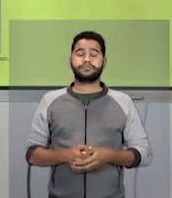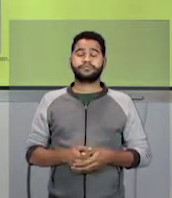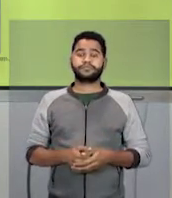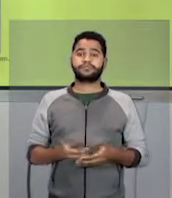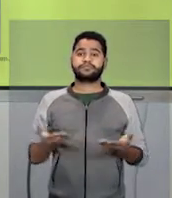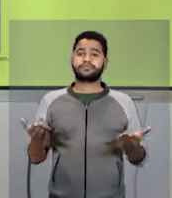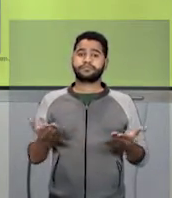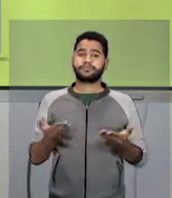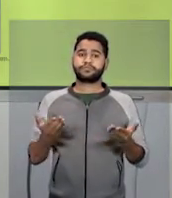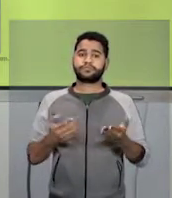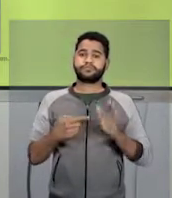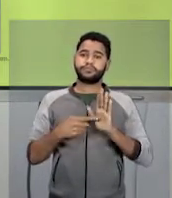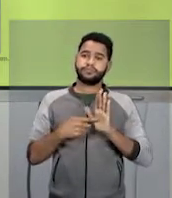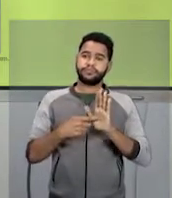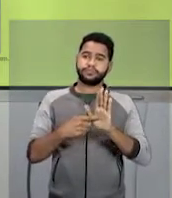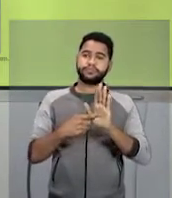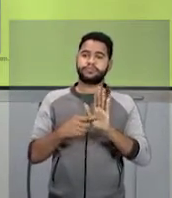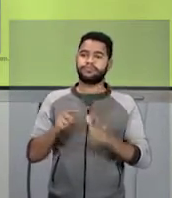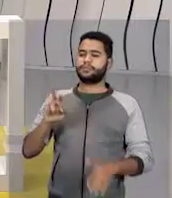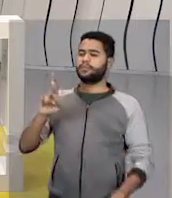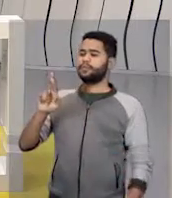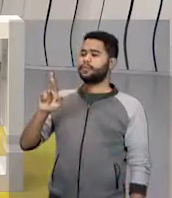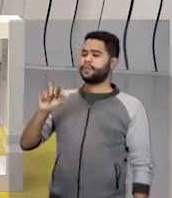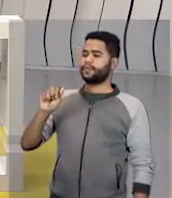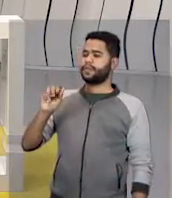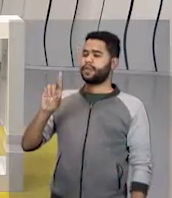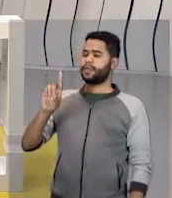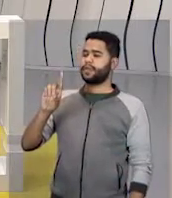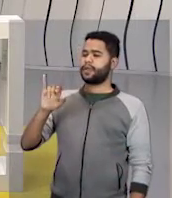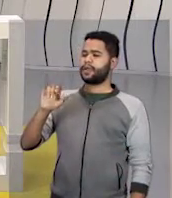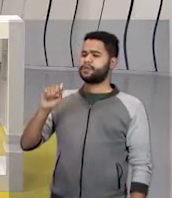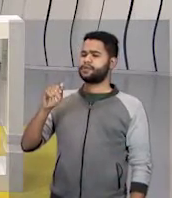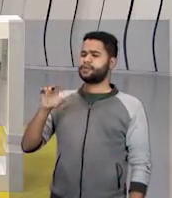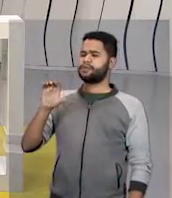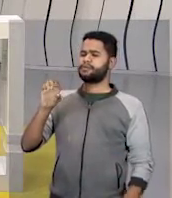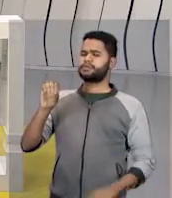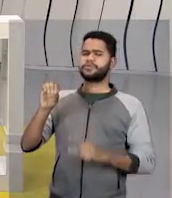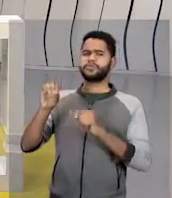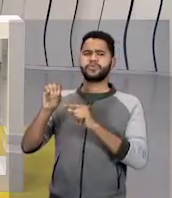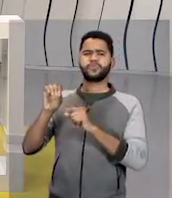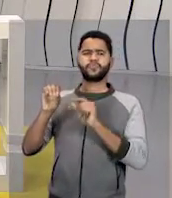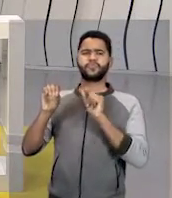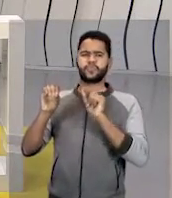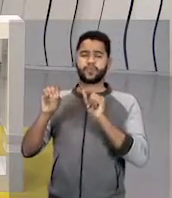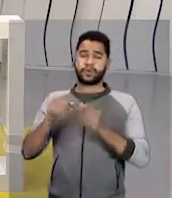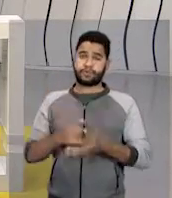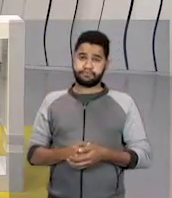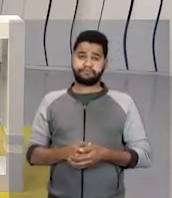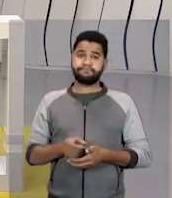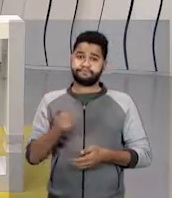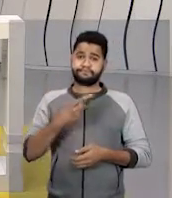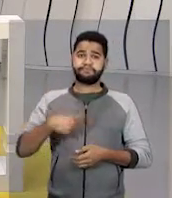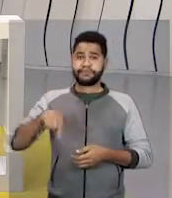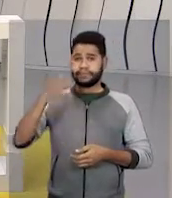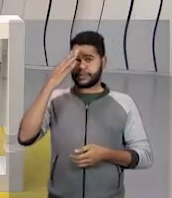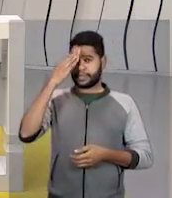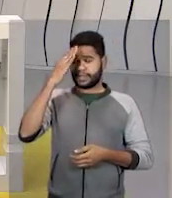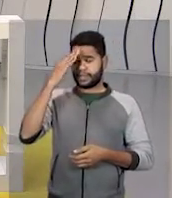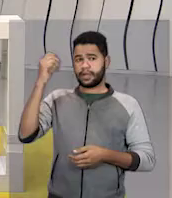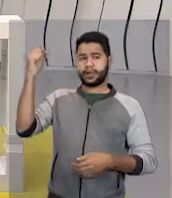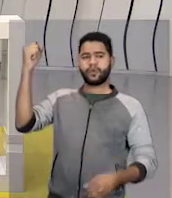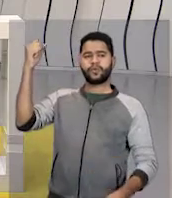vai falar sobre a radiação. Bom, o que é a radiação? Nós sabemos que o Sol